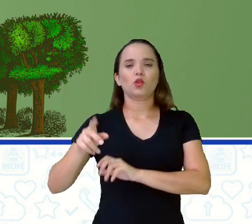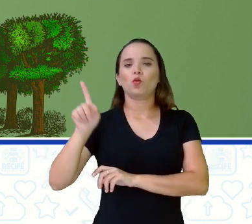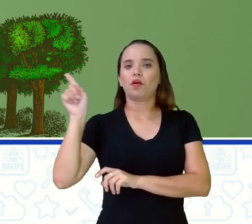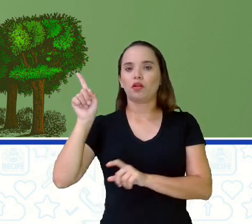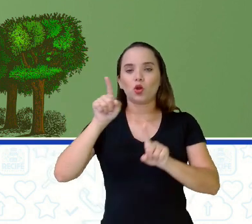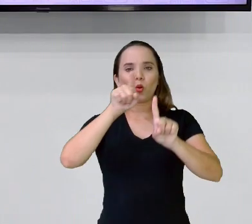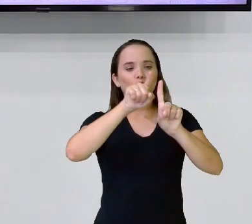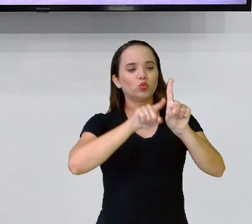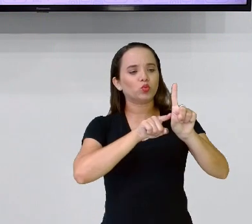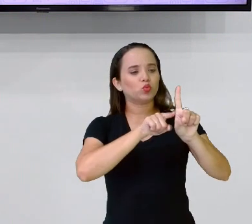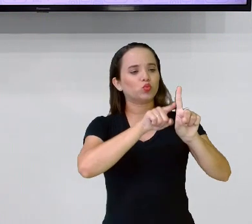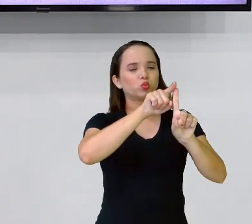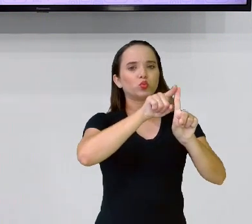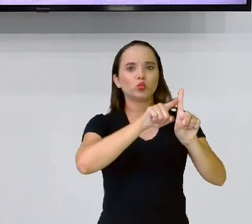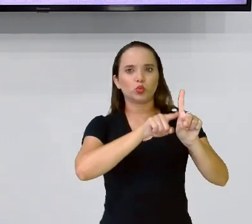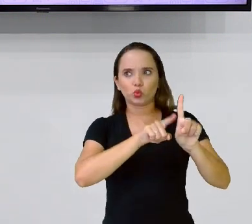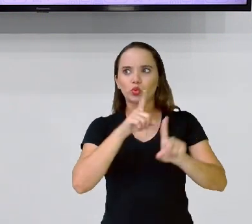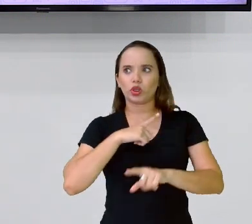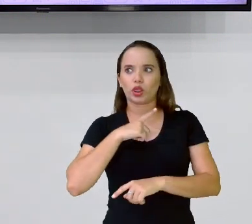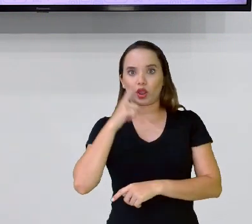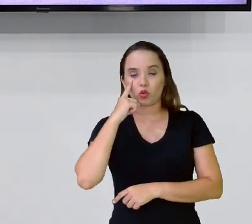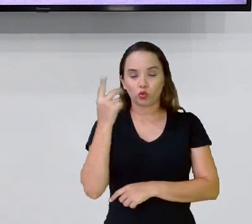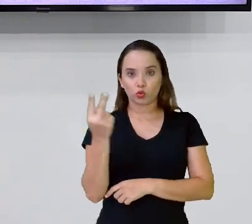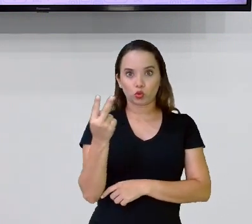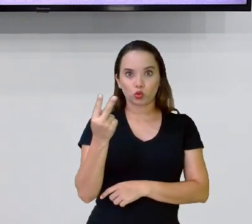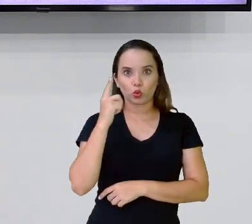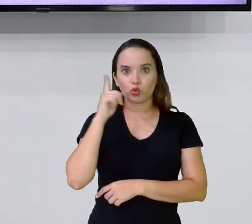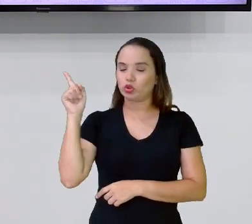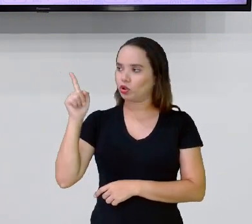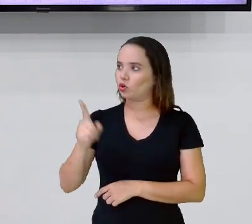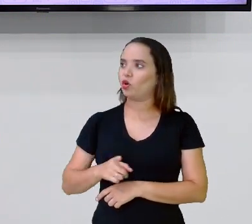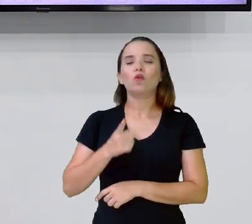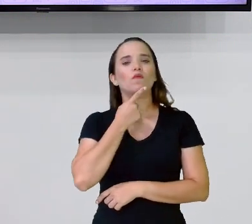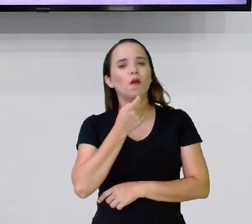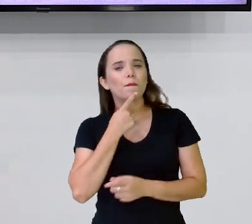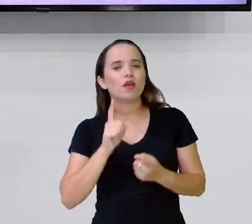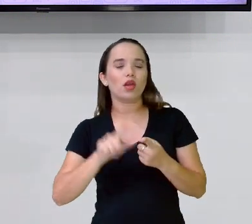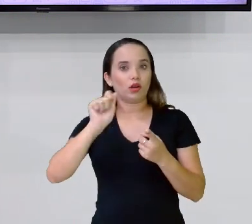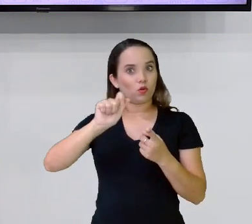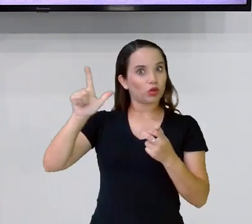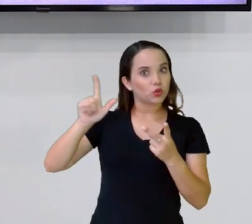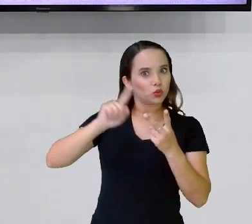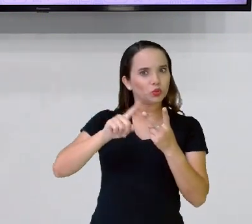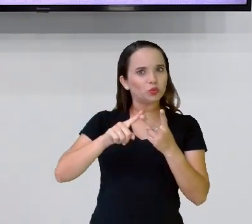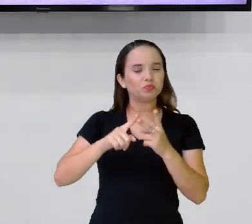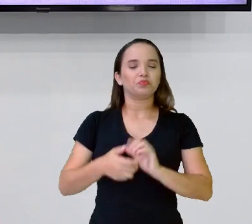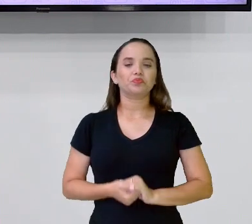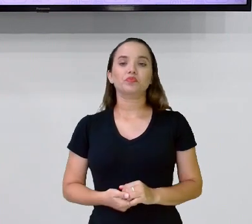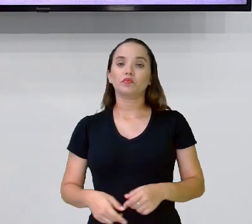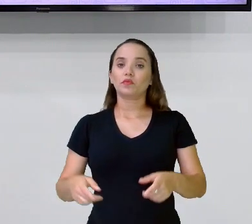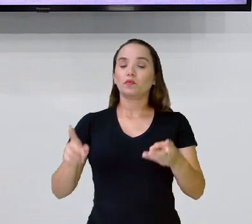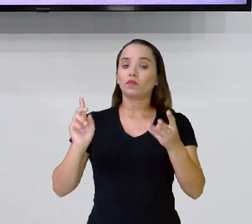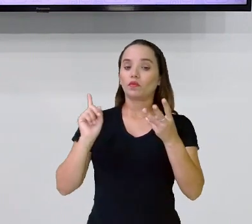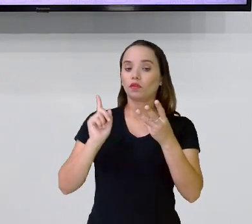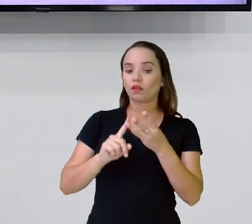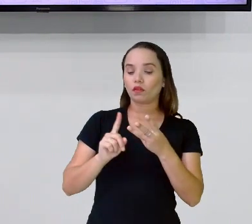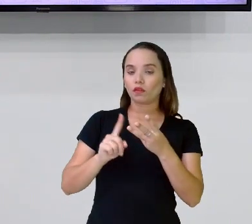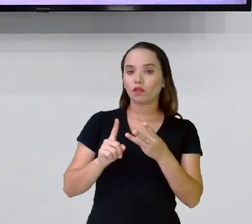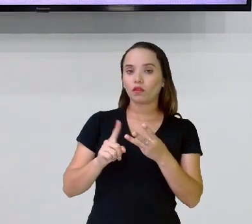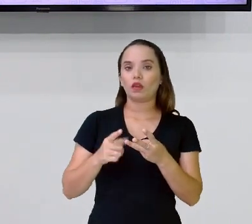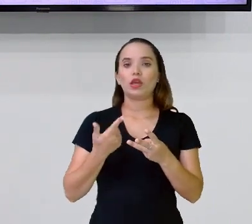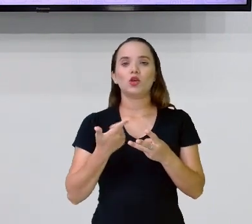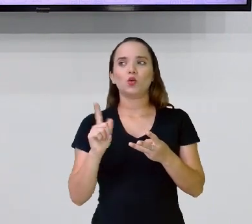termômetros aqui, né, que tem um termômetro aqui, tem um termômetro quente, tem um termômetro frio, e a vegetação, né, que a vegetação vai ser